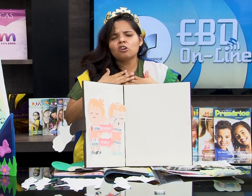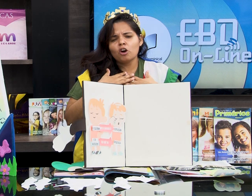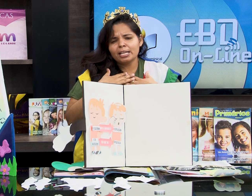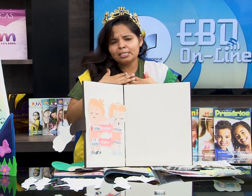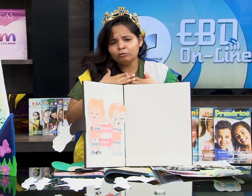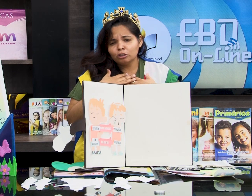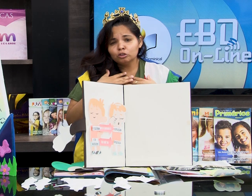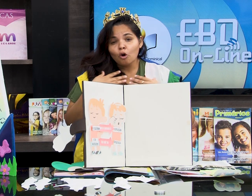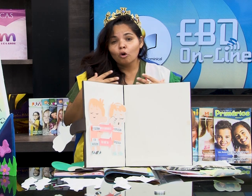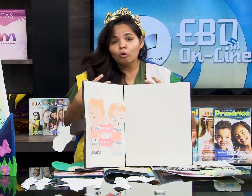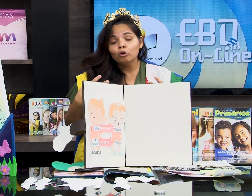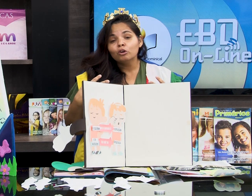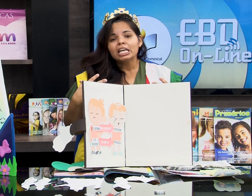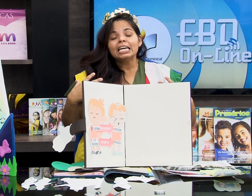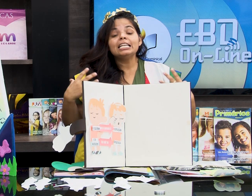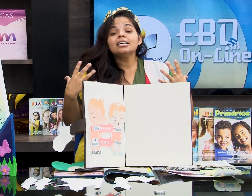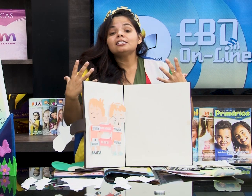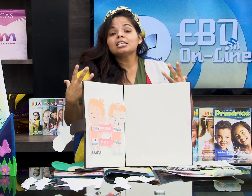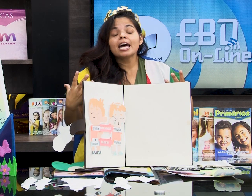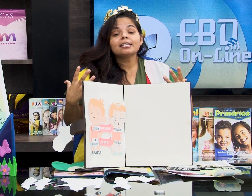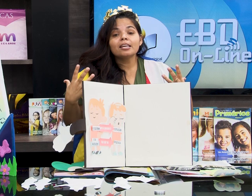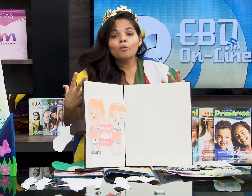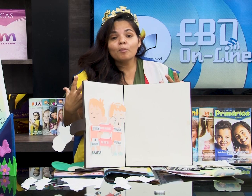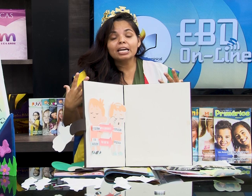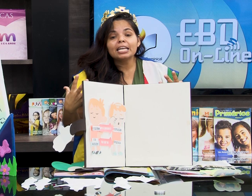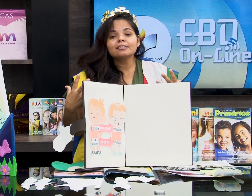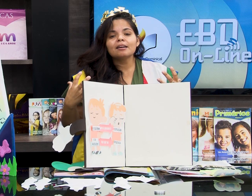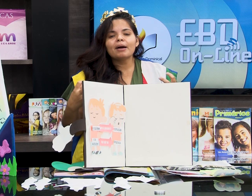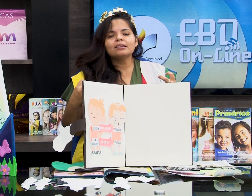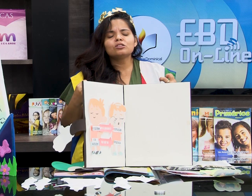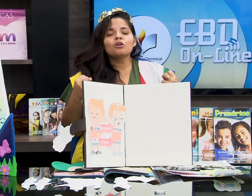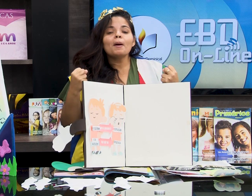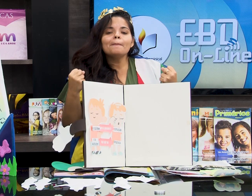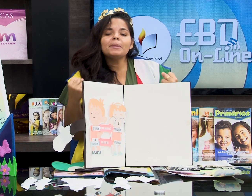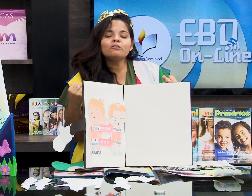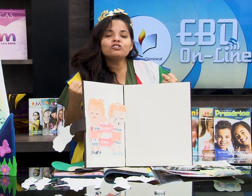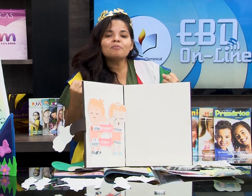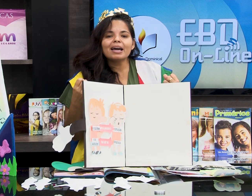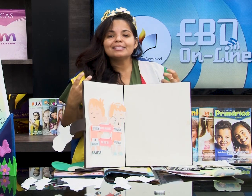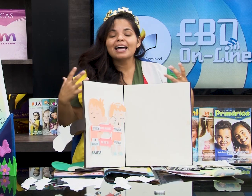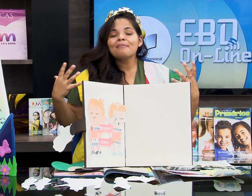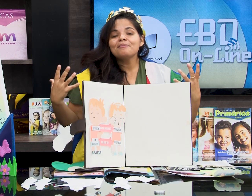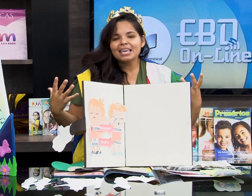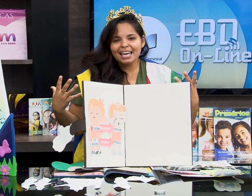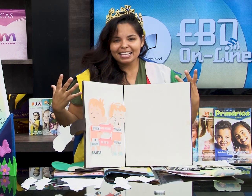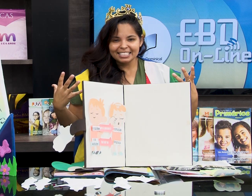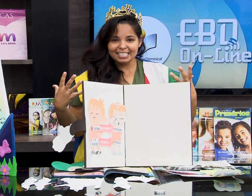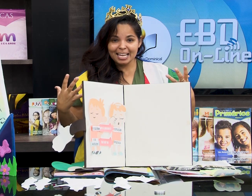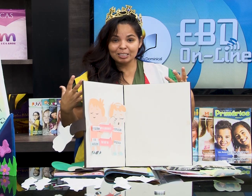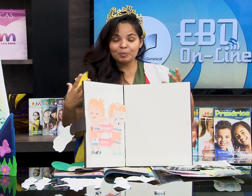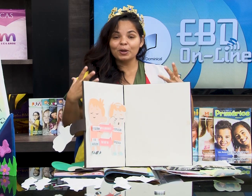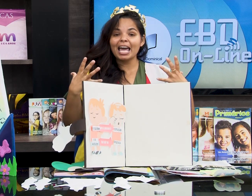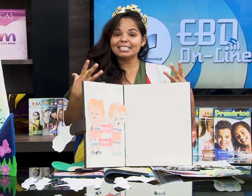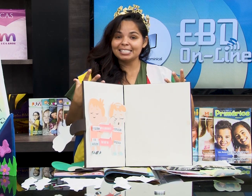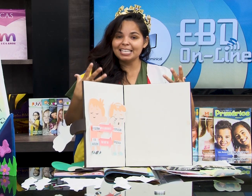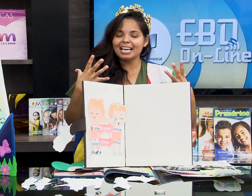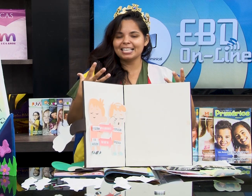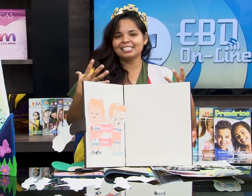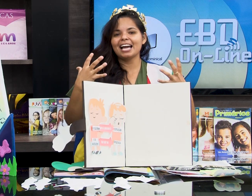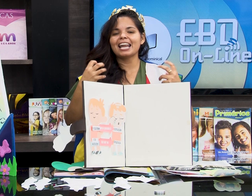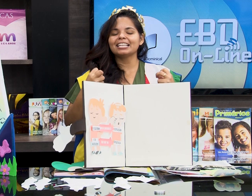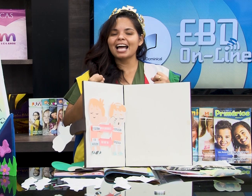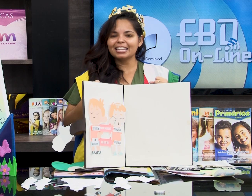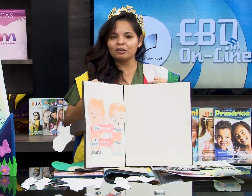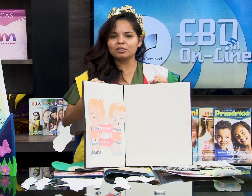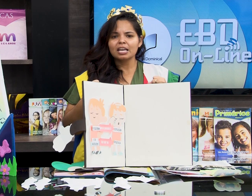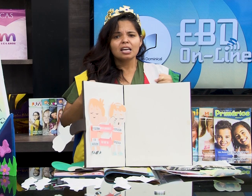tirar do seu coração todo orgulho e lhe ensinar a ser uma criança mais humilde, mais amiga, tá certo? Porque assim é que